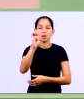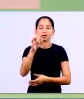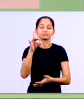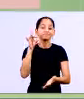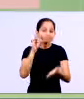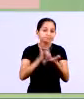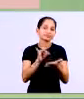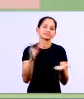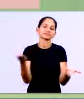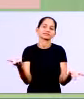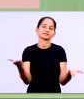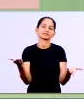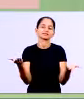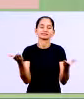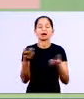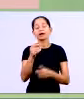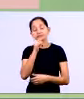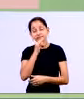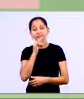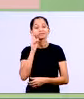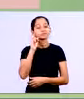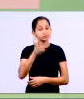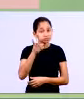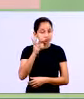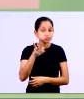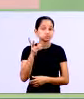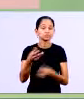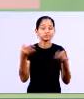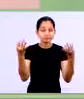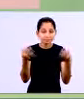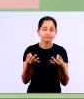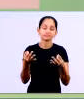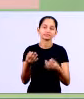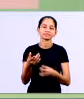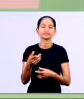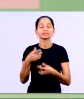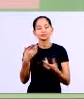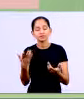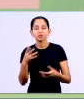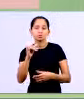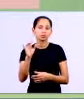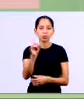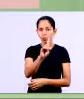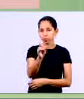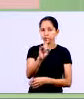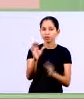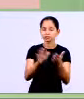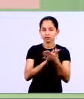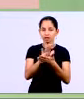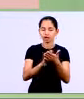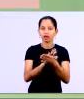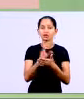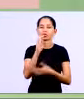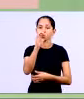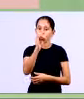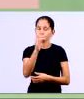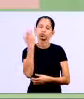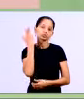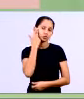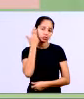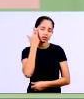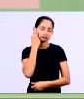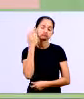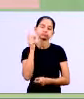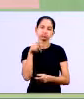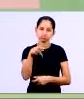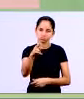é tônico. Então, continua guineense. Mas se não for tônico, o E no final, aí vai